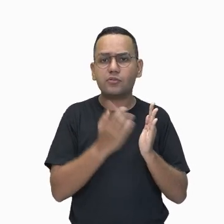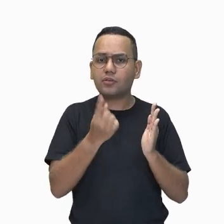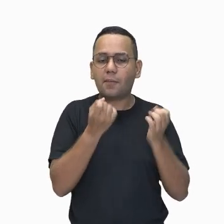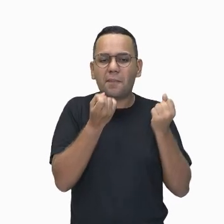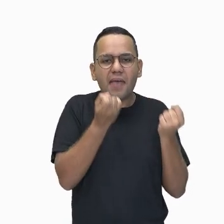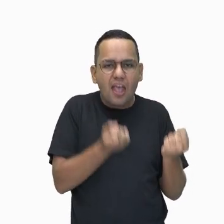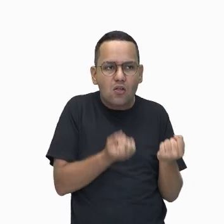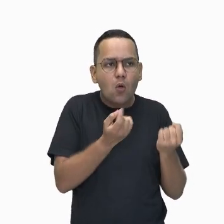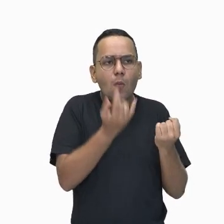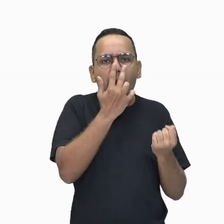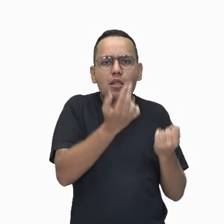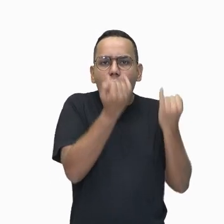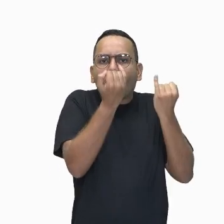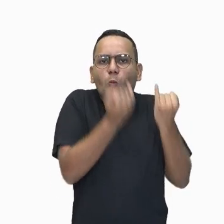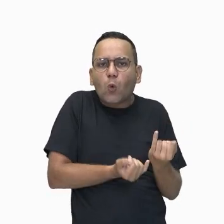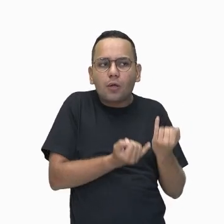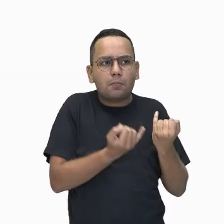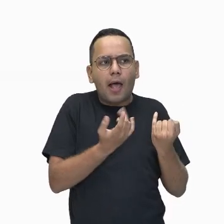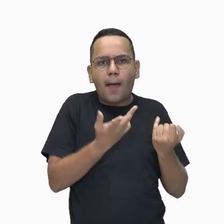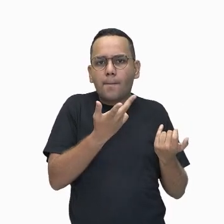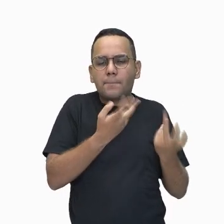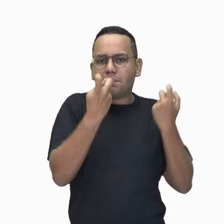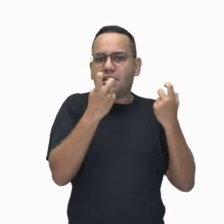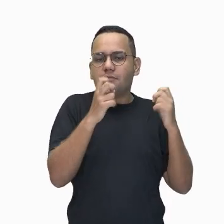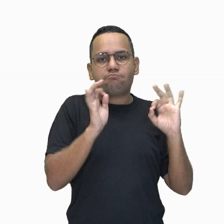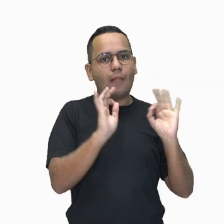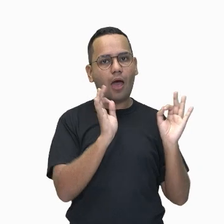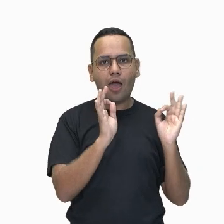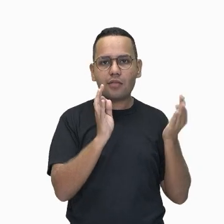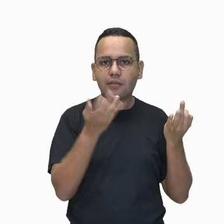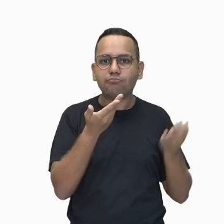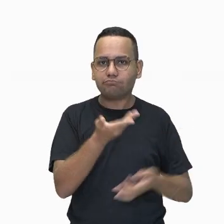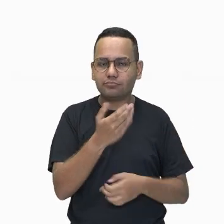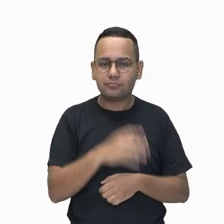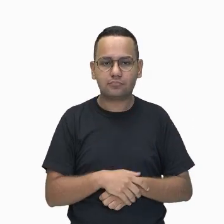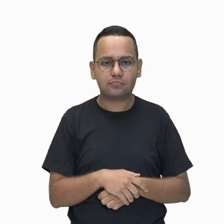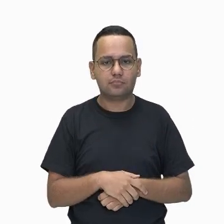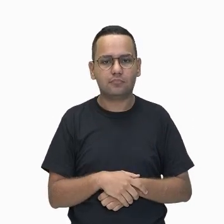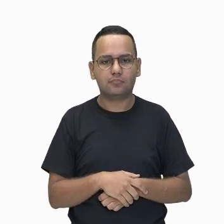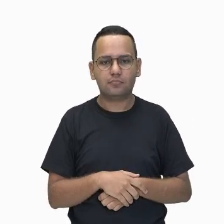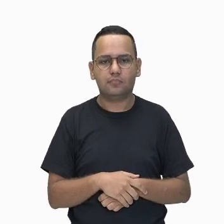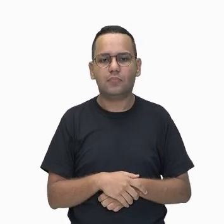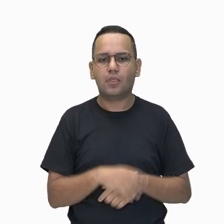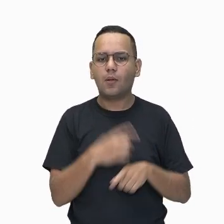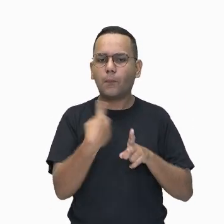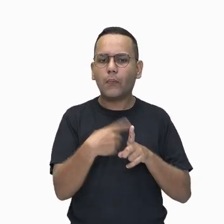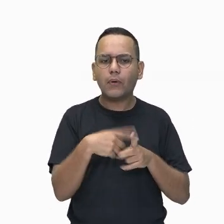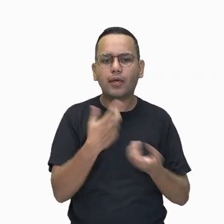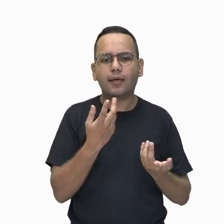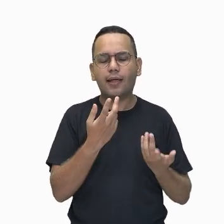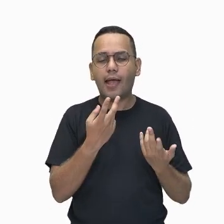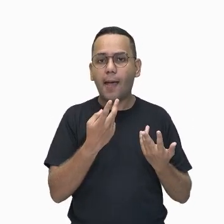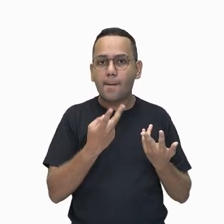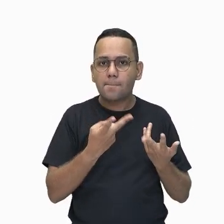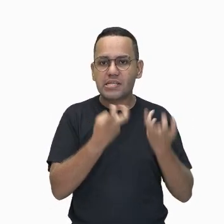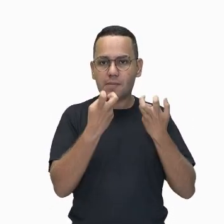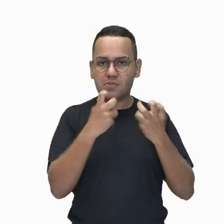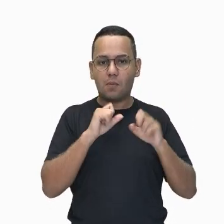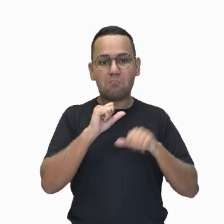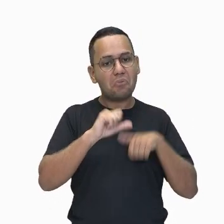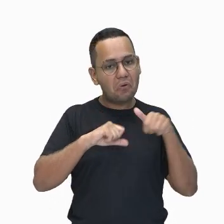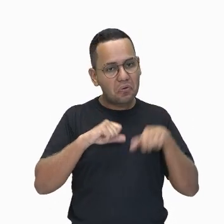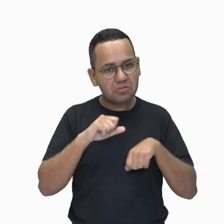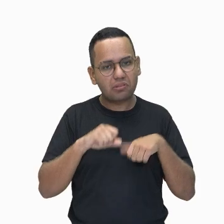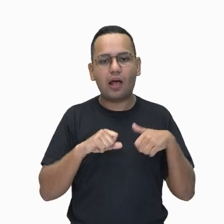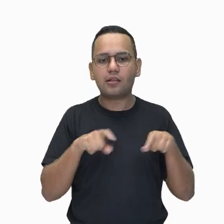sem que a pessoa note. Isso acontece porque a pessoa apresenta alteração na percepção real do seu peso